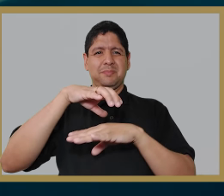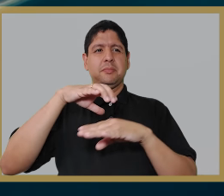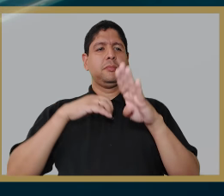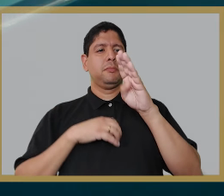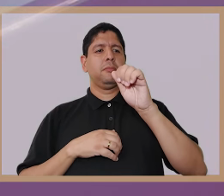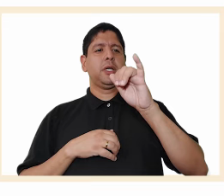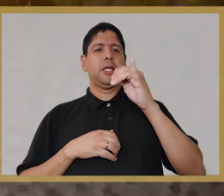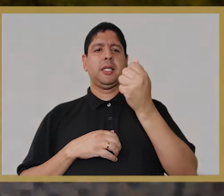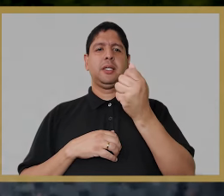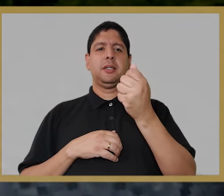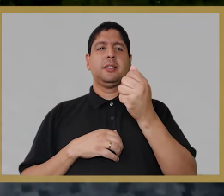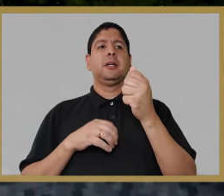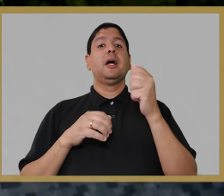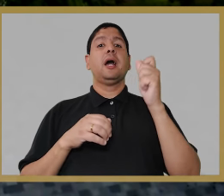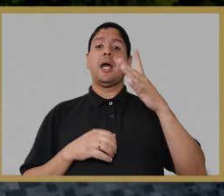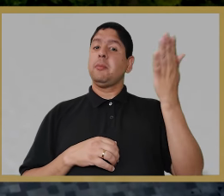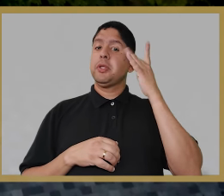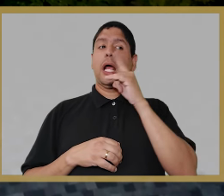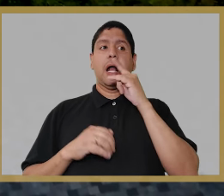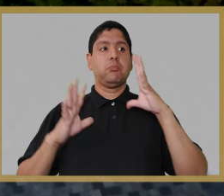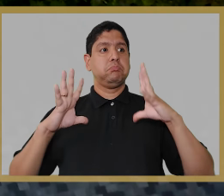Paço.